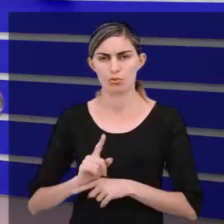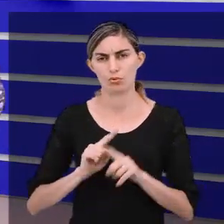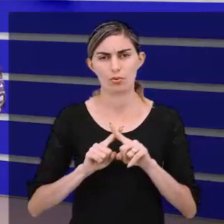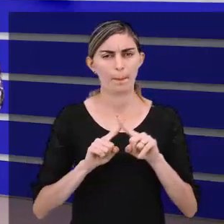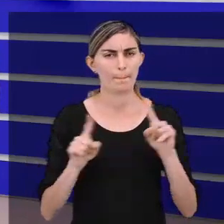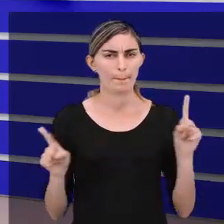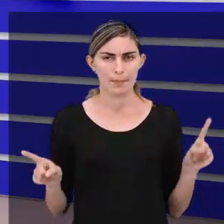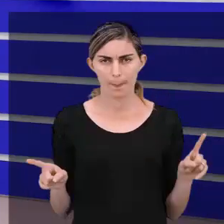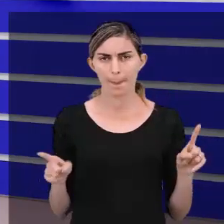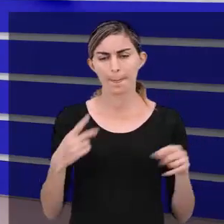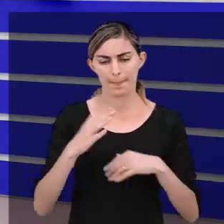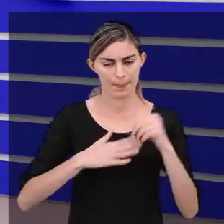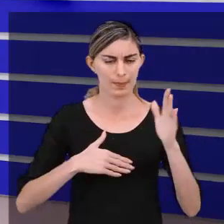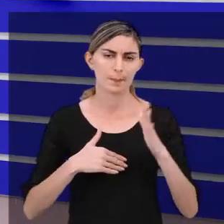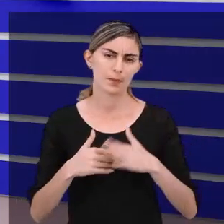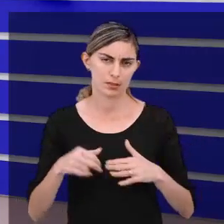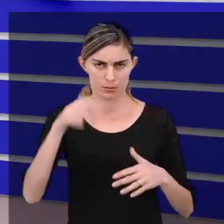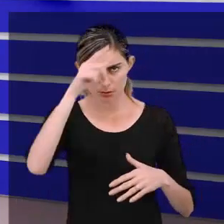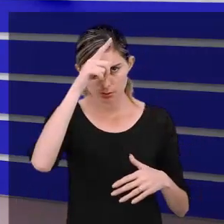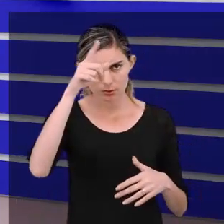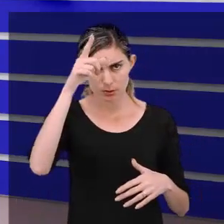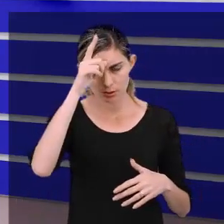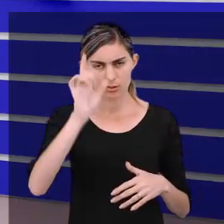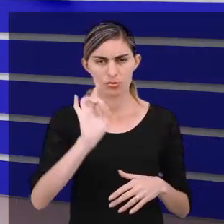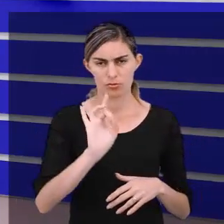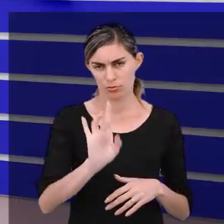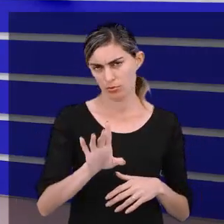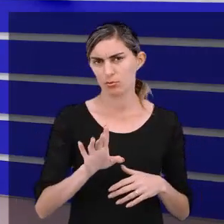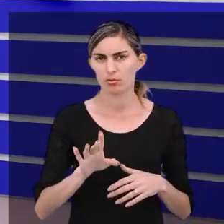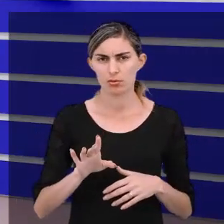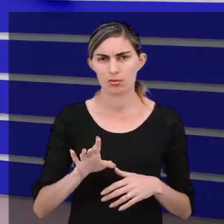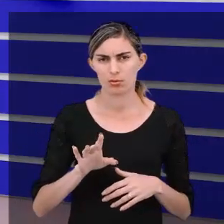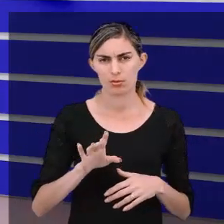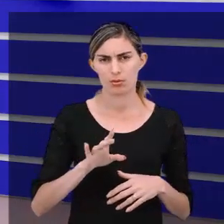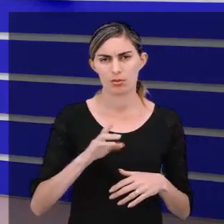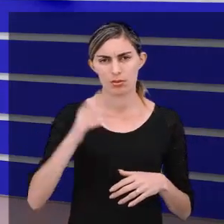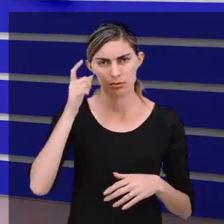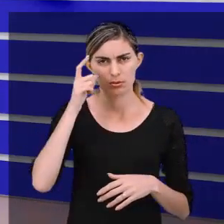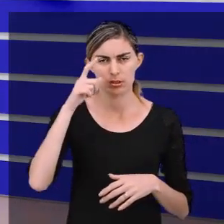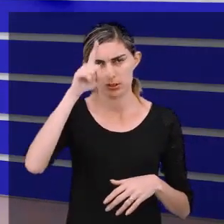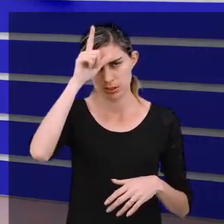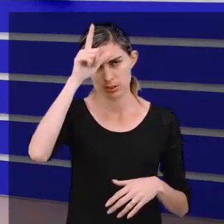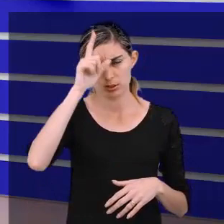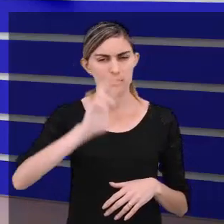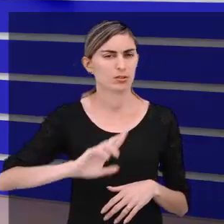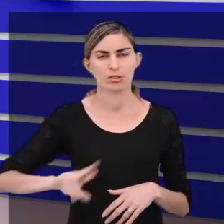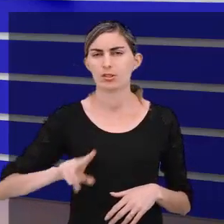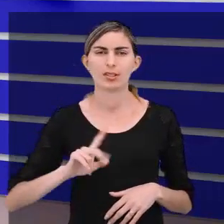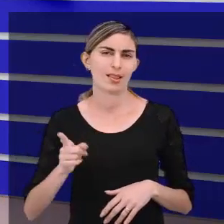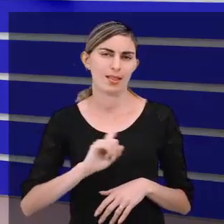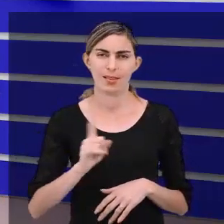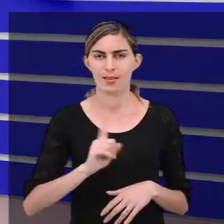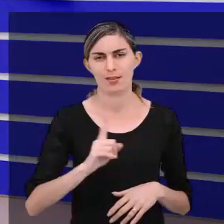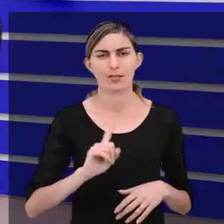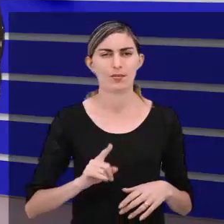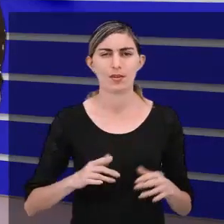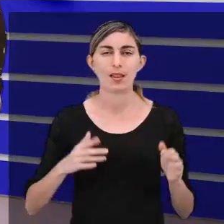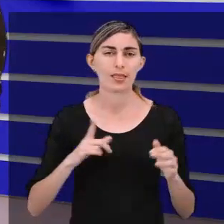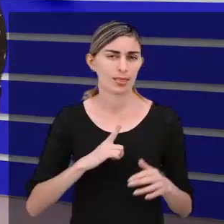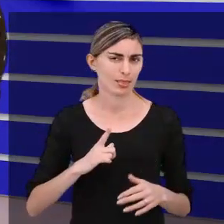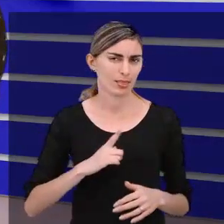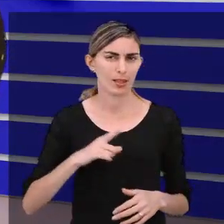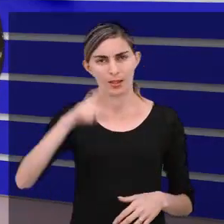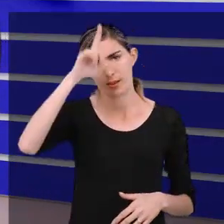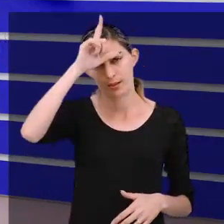mas a capacidade de liderança é só para quem ocupa a posição de liderança? Não necessariamente. Não necessariamente. Você vai ter